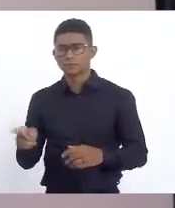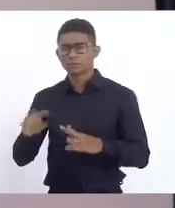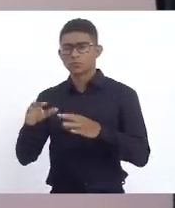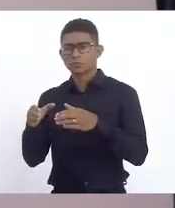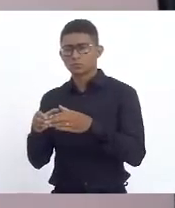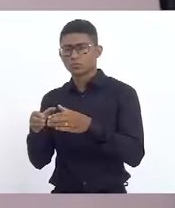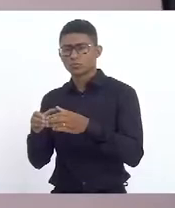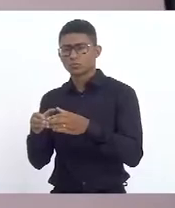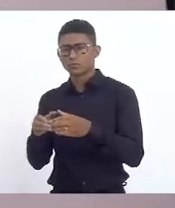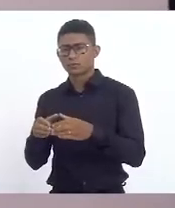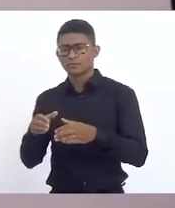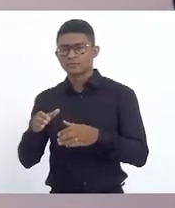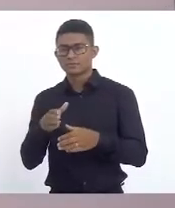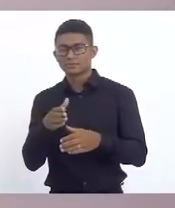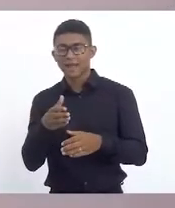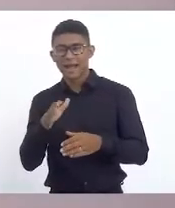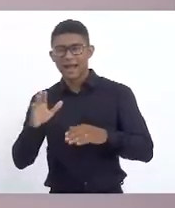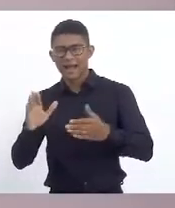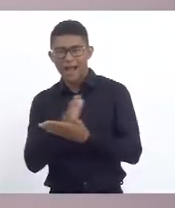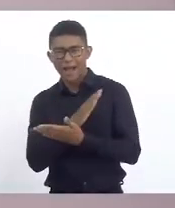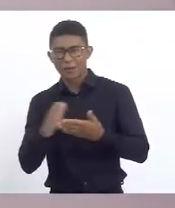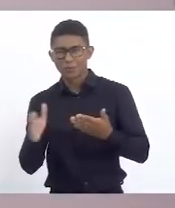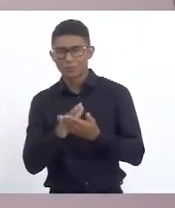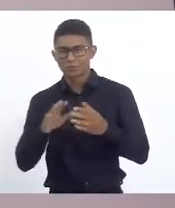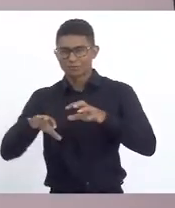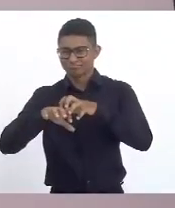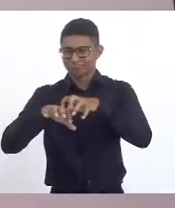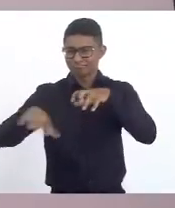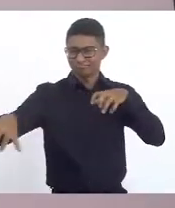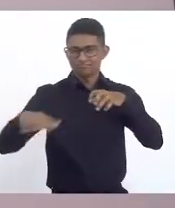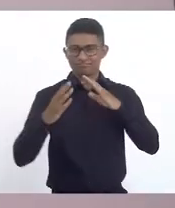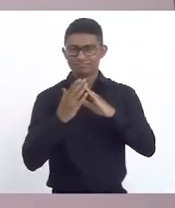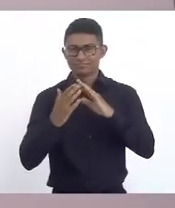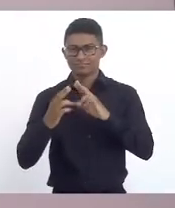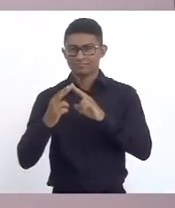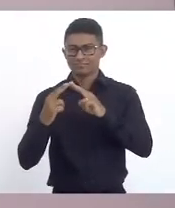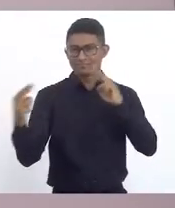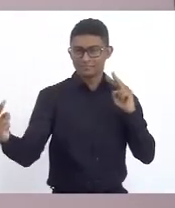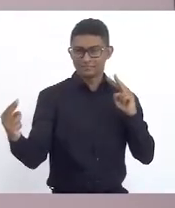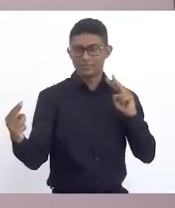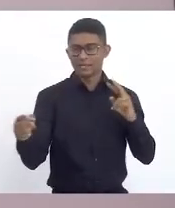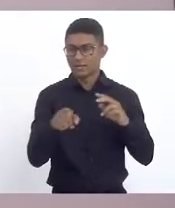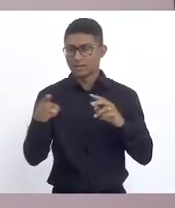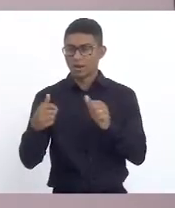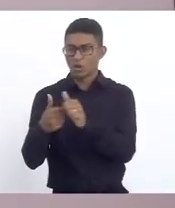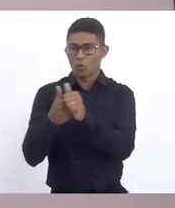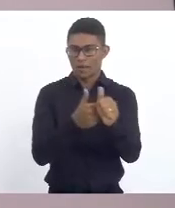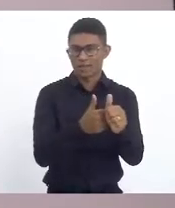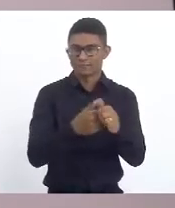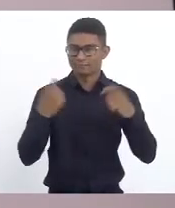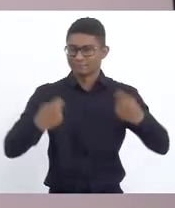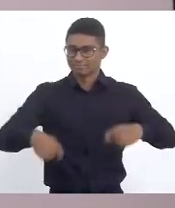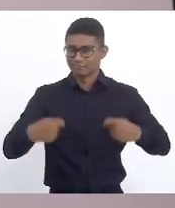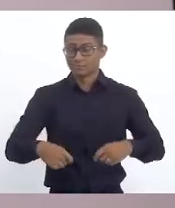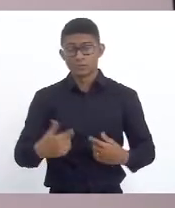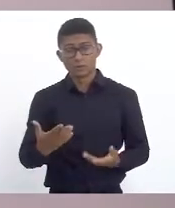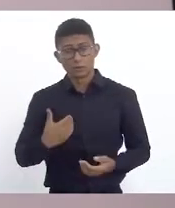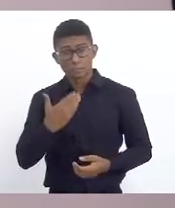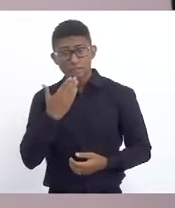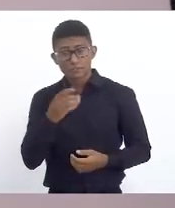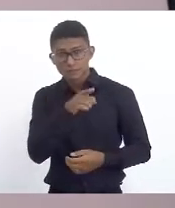com quem está no sistema remoto, para que possam acompanhar também. Peço a assessoria que ajude, então, para compartilhar